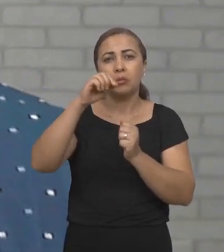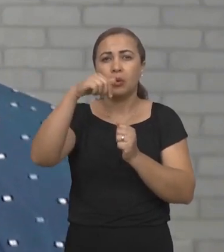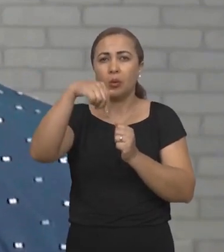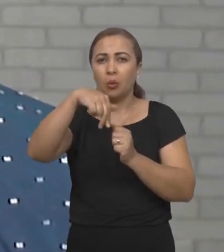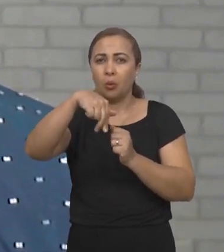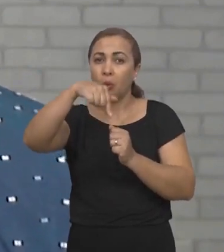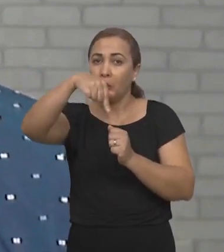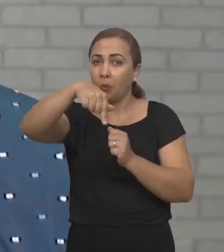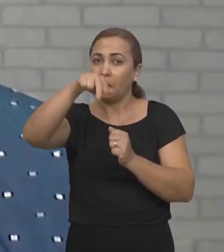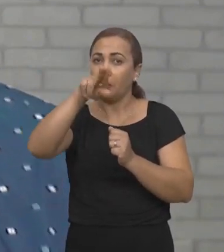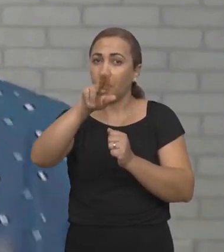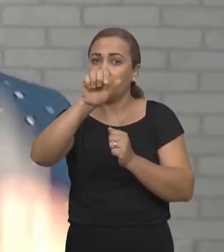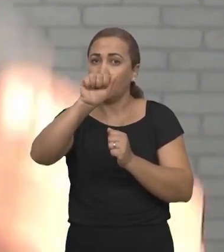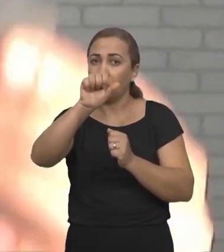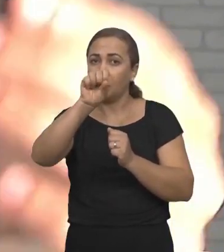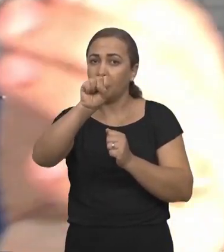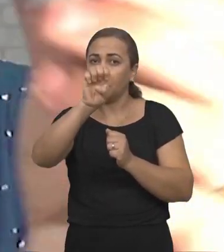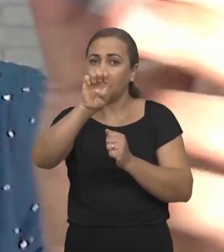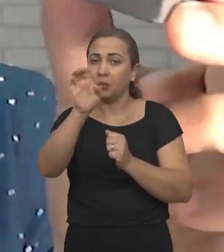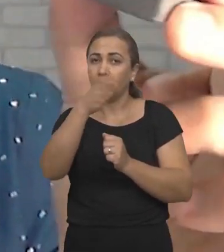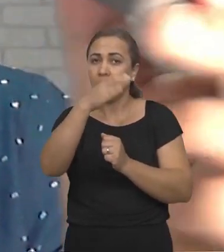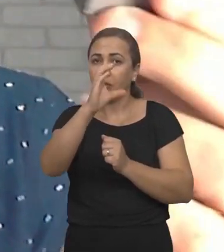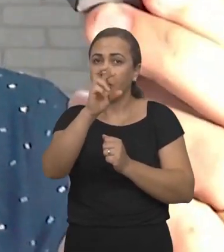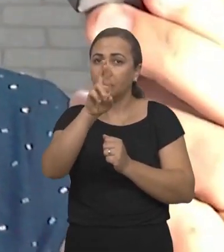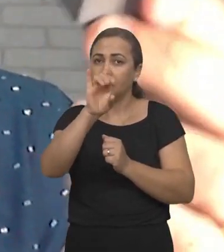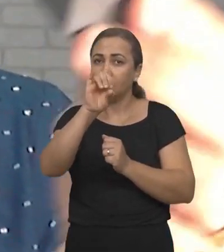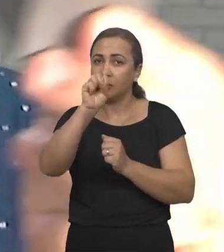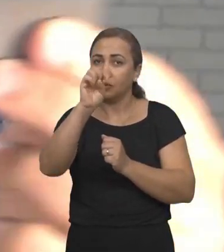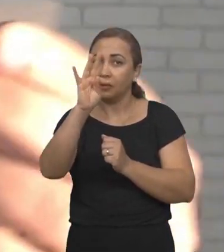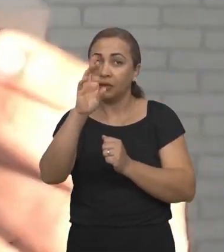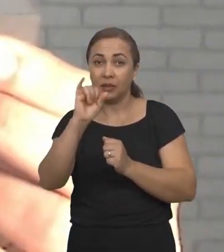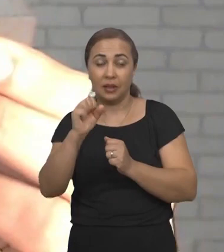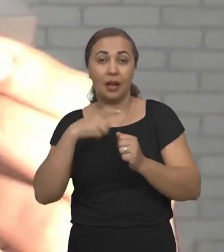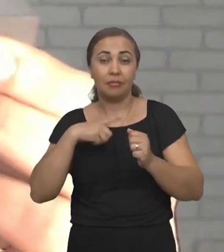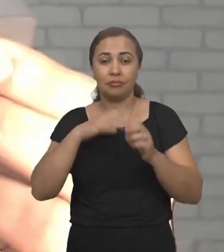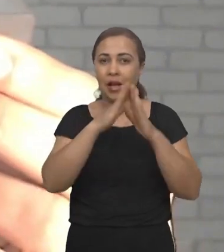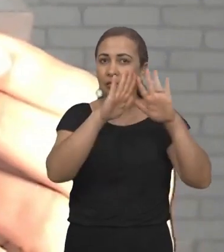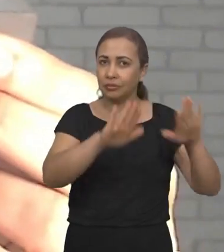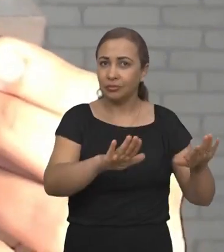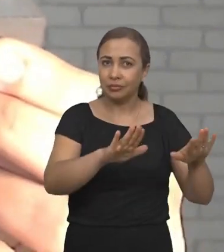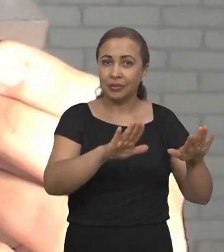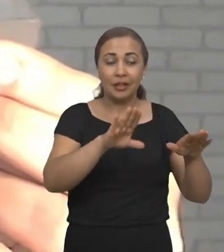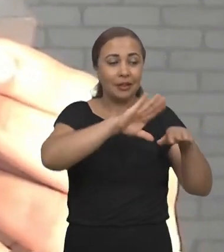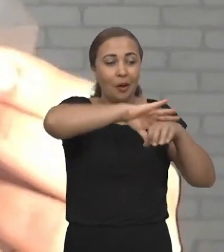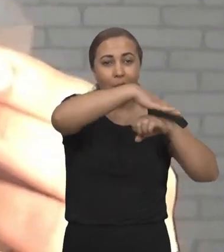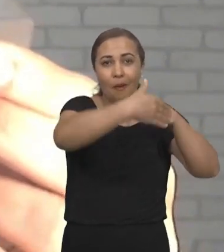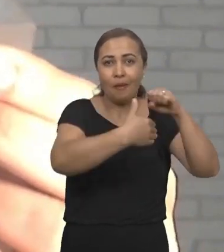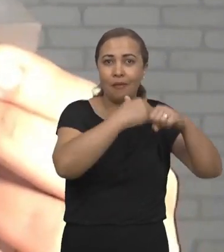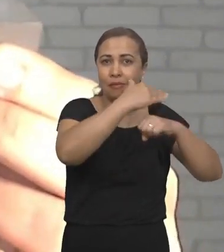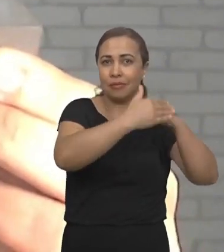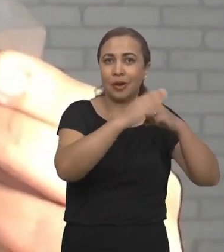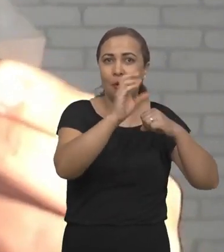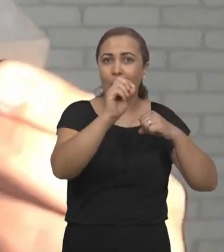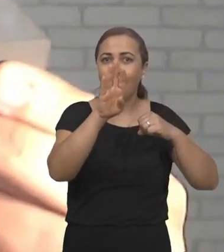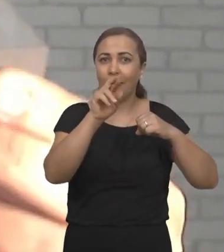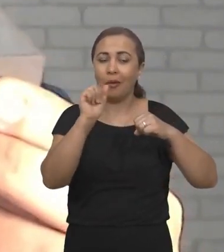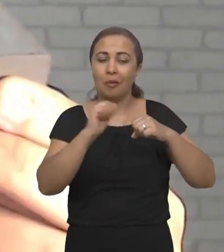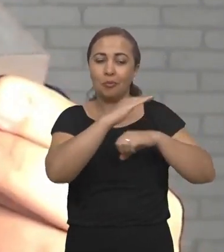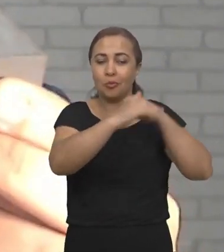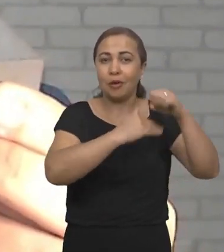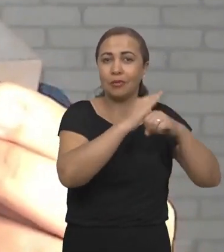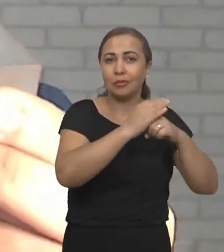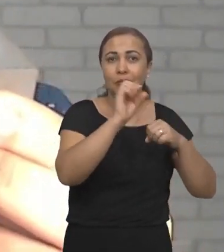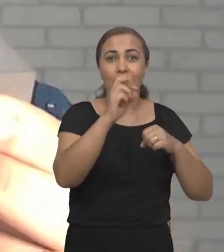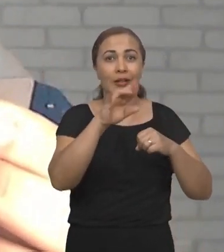chamado quase cristais, eu consigo algo assim. Isso aqui é cobre e revestido com uma